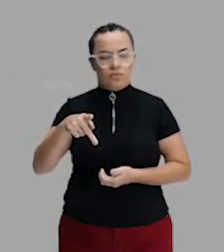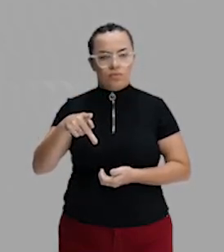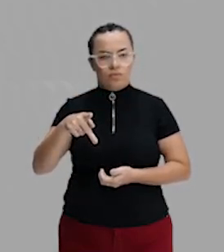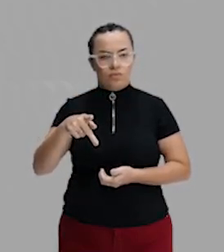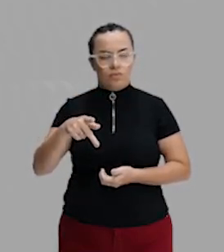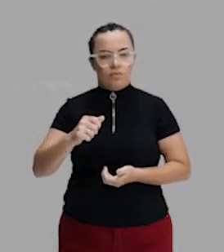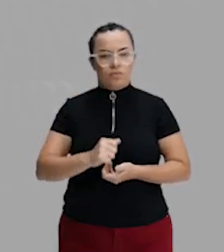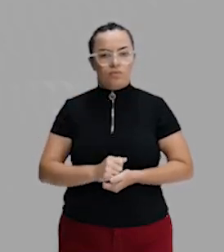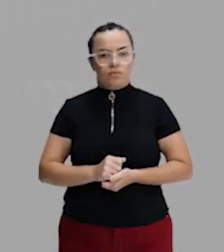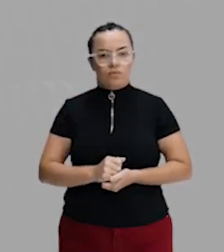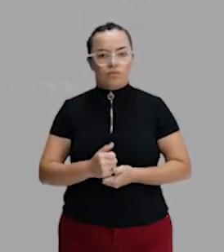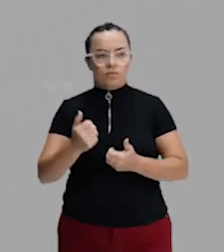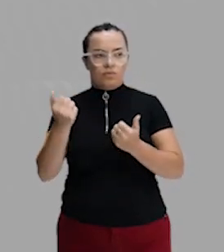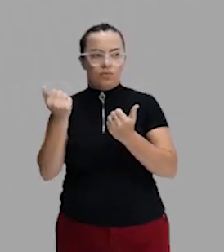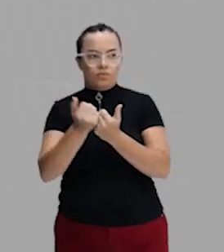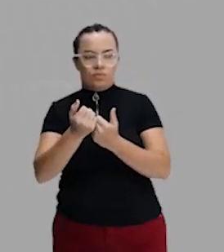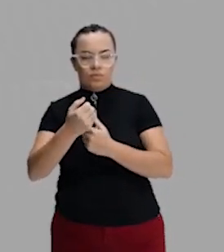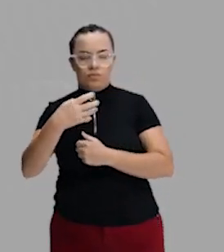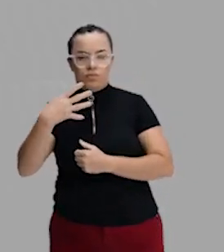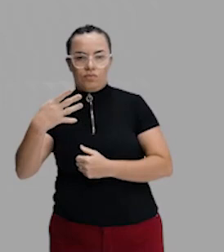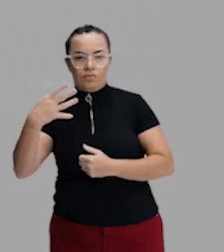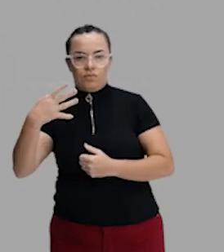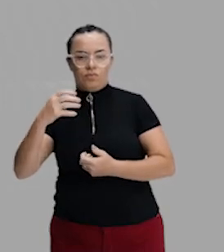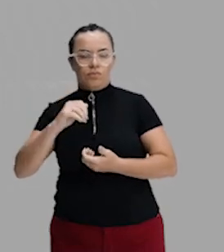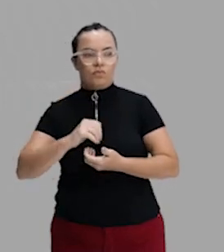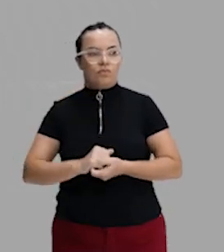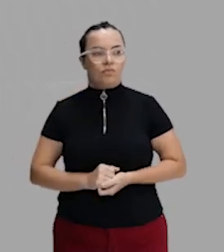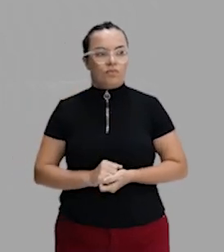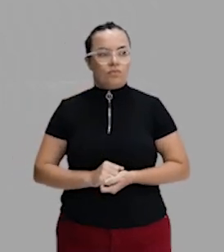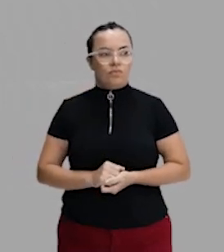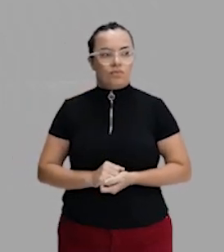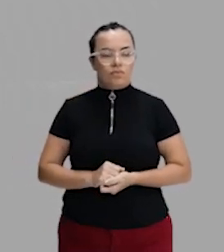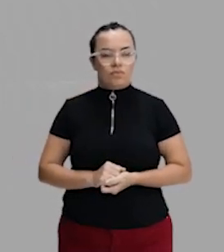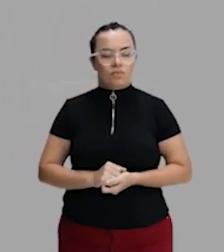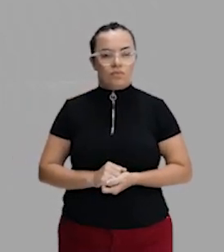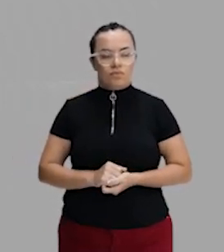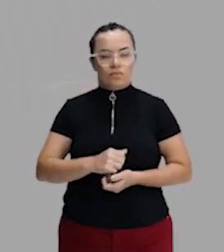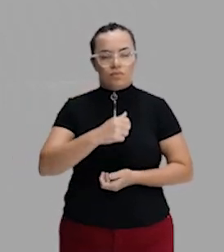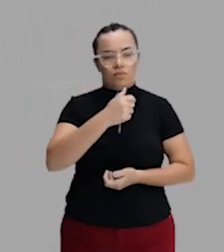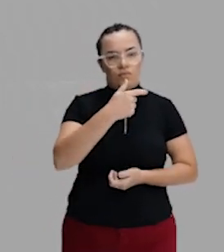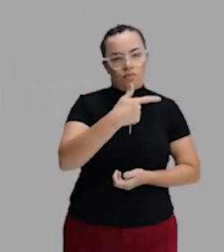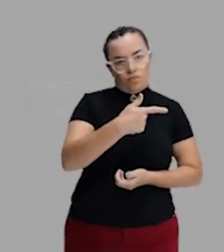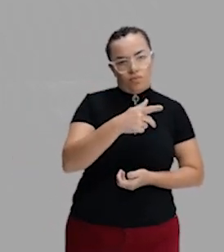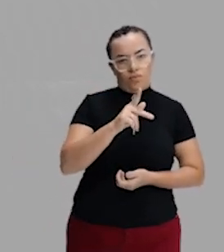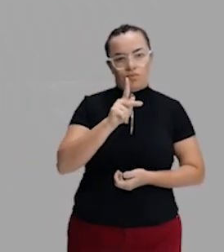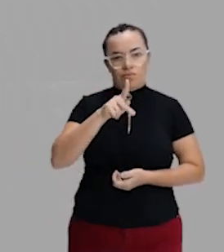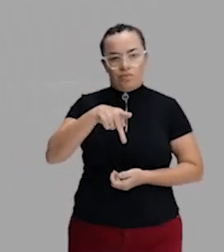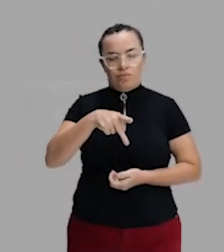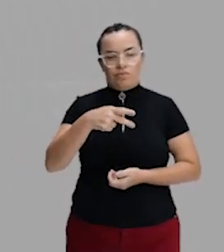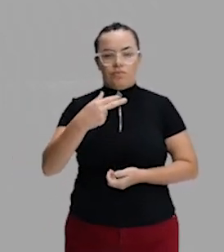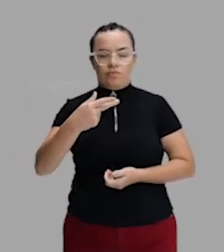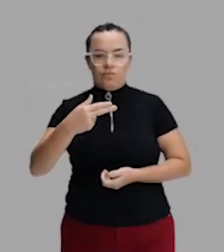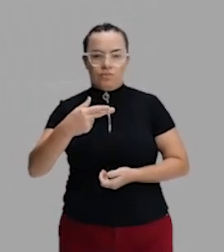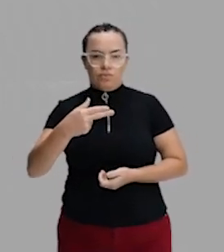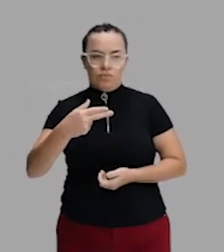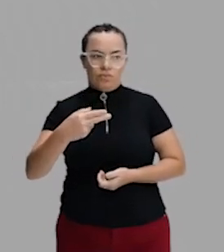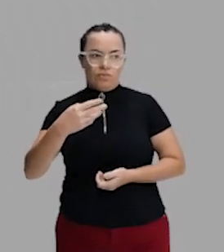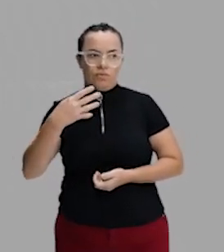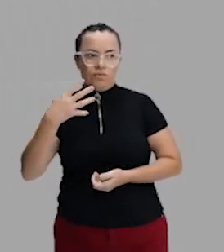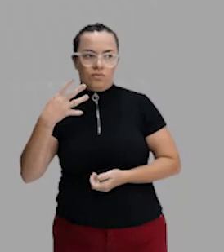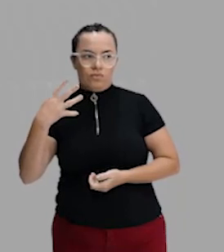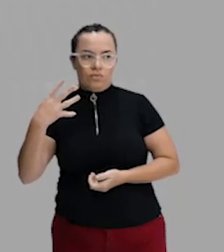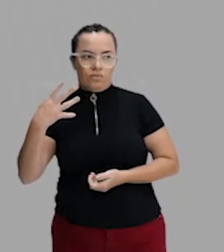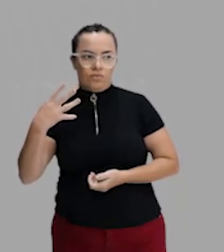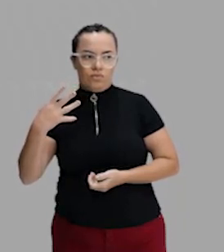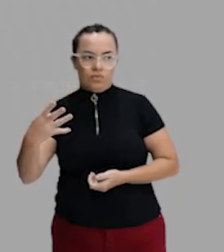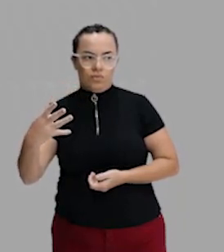2P aqui na equação. Então, você tem que 2P é igual a 4. Né?